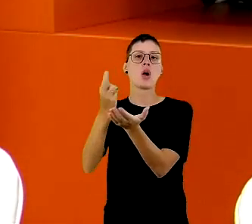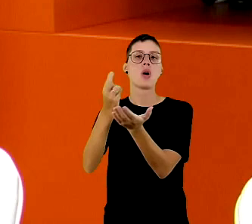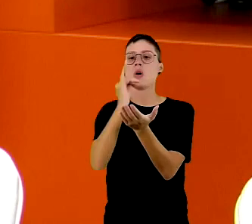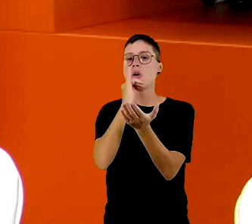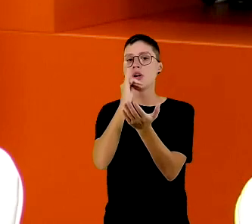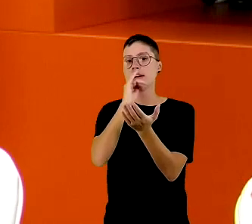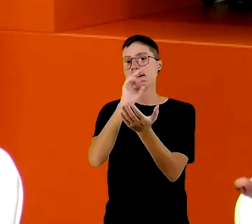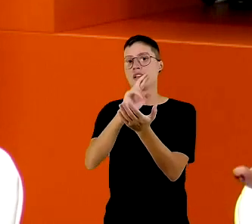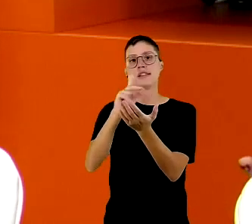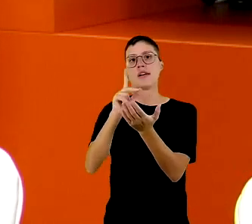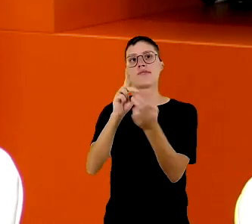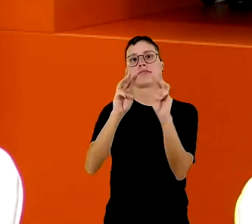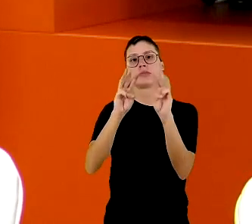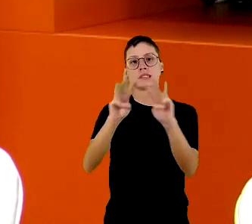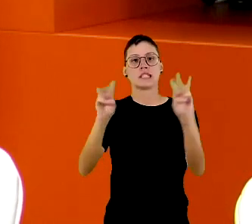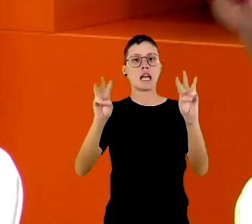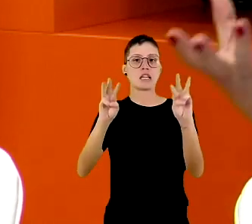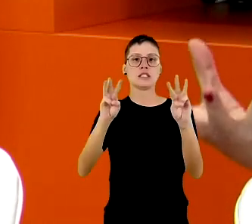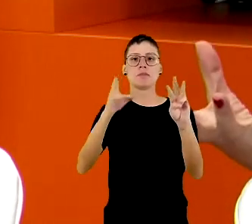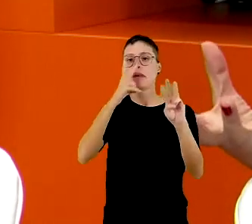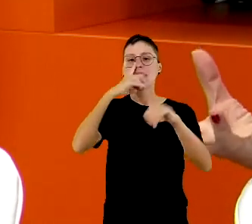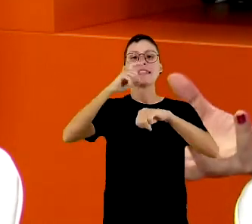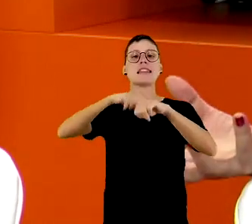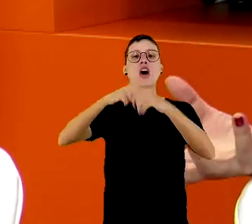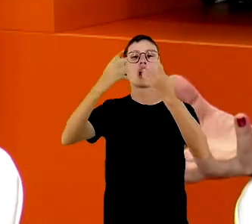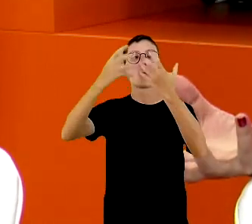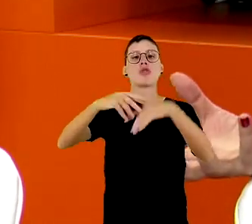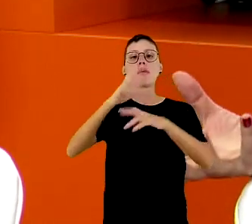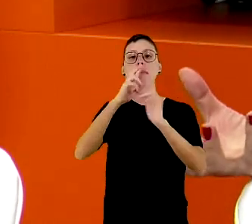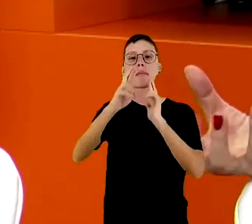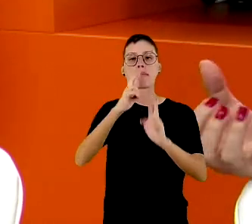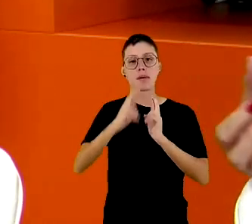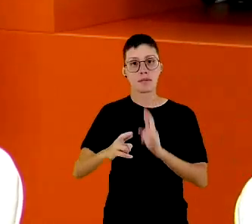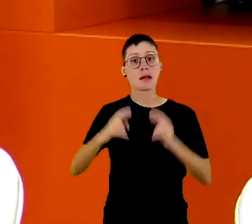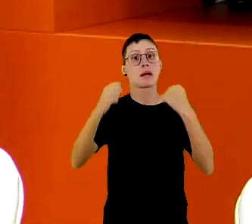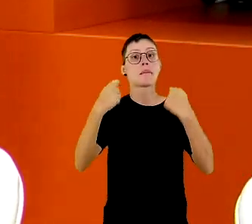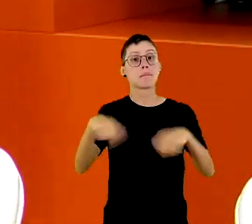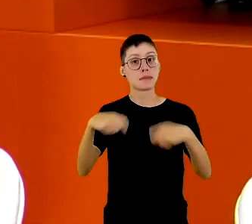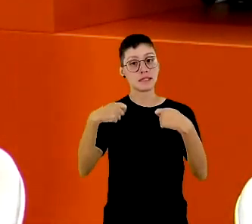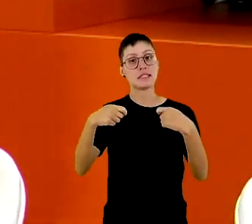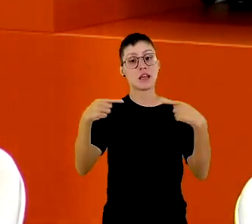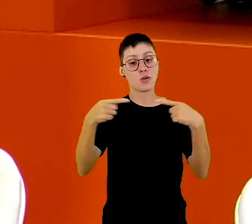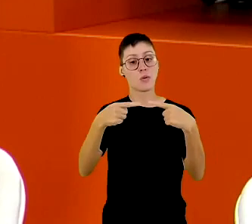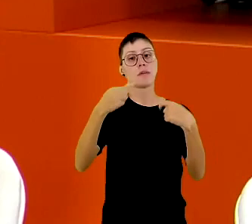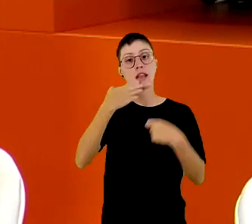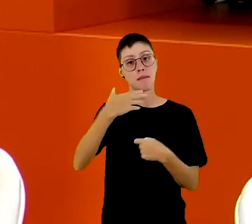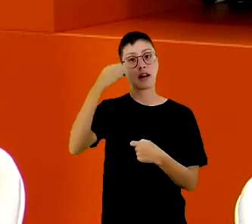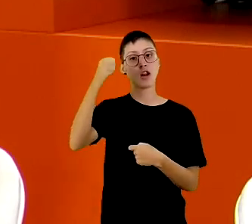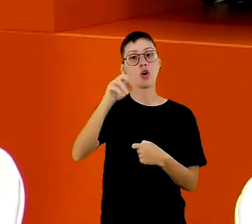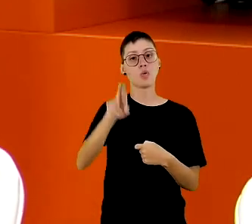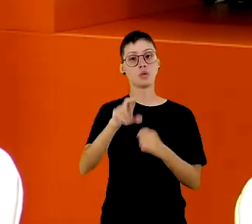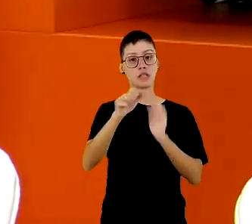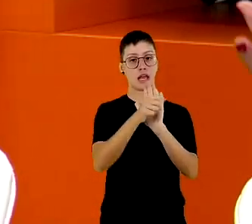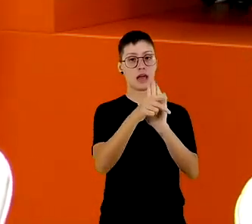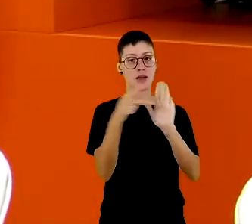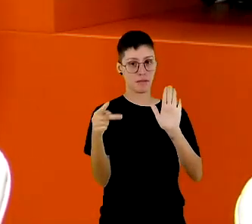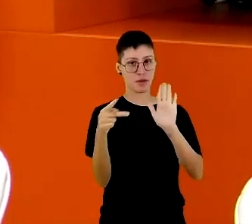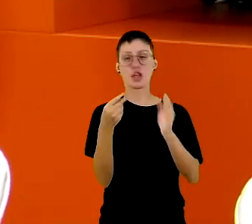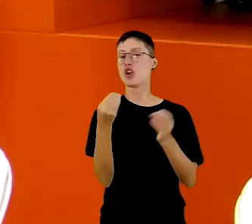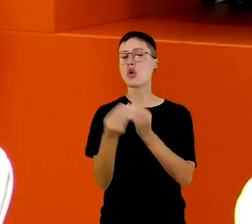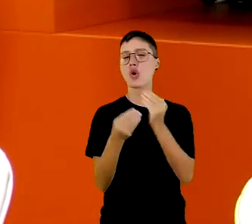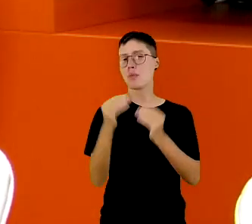website responsivo. Precisa ser um app. Né? E a gente aprende isso